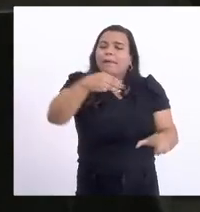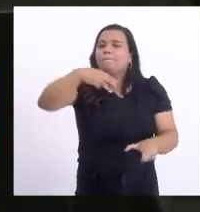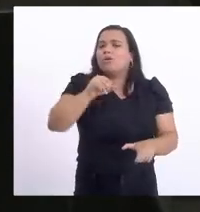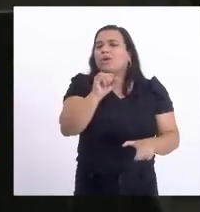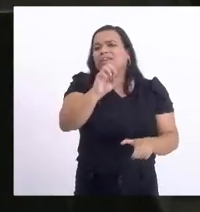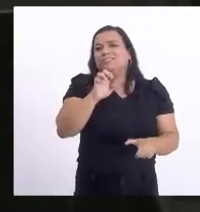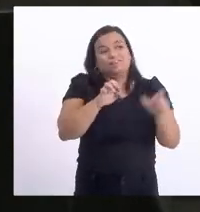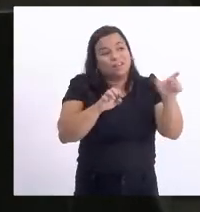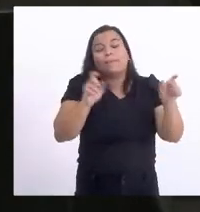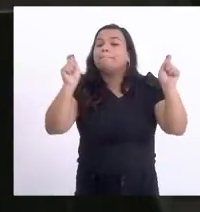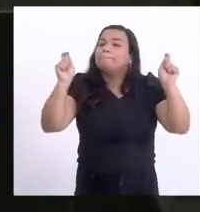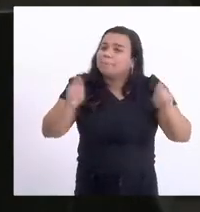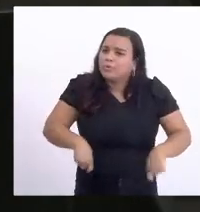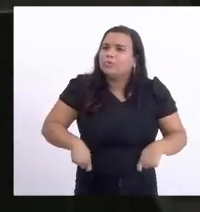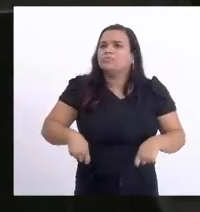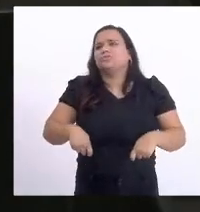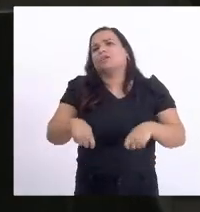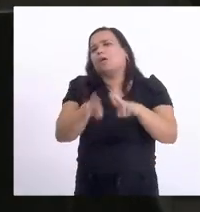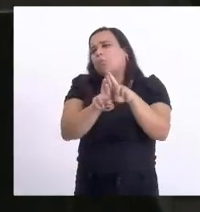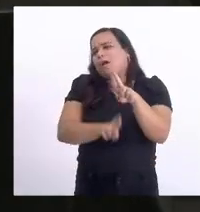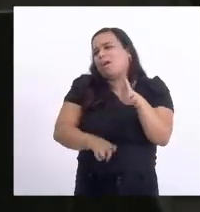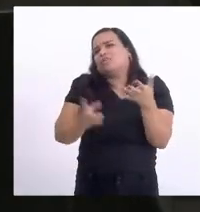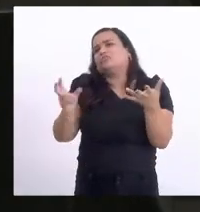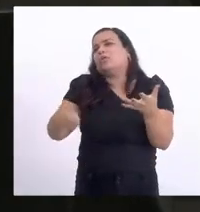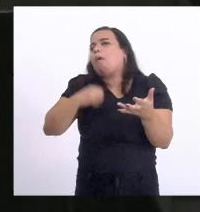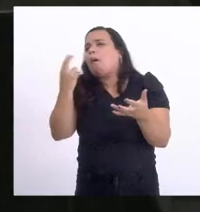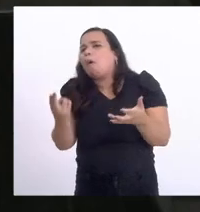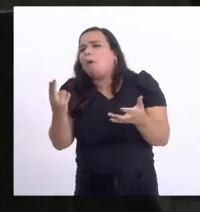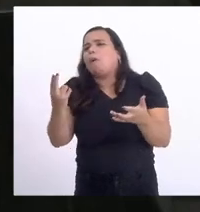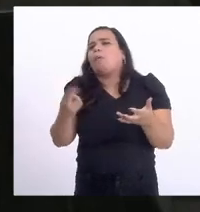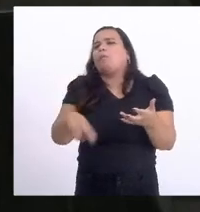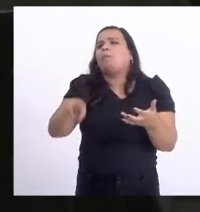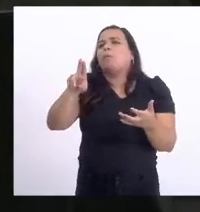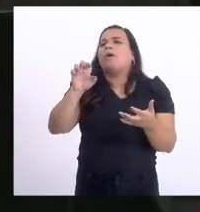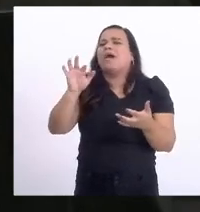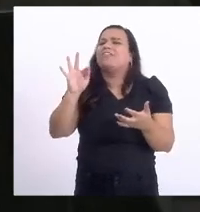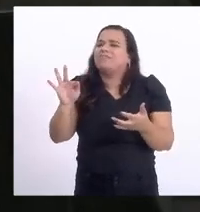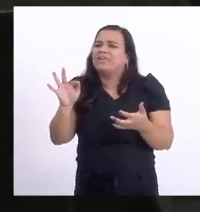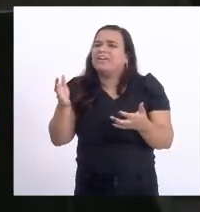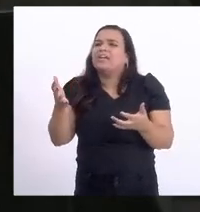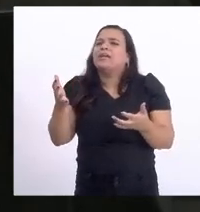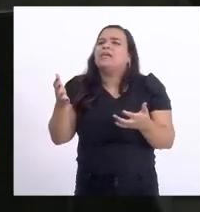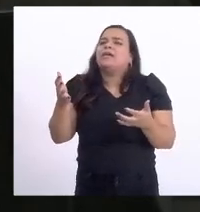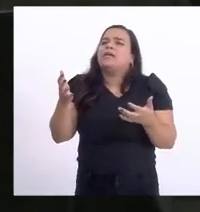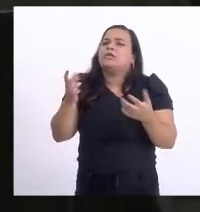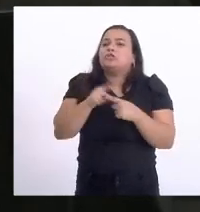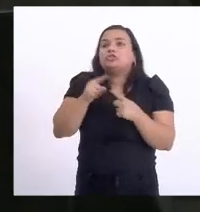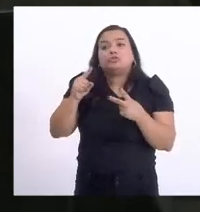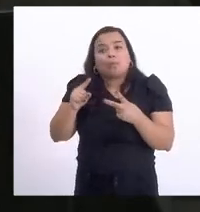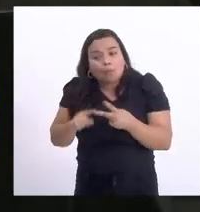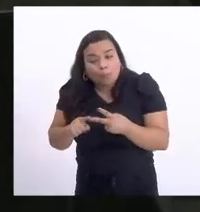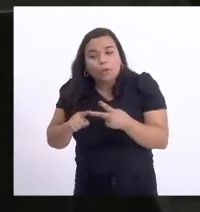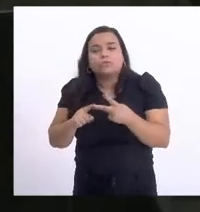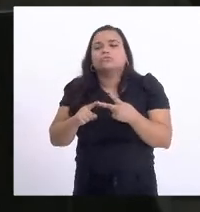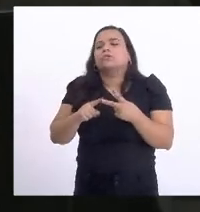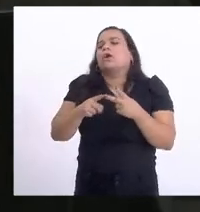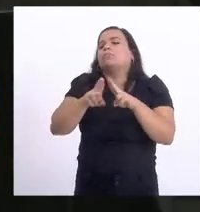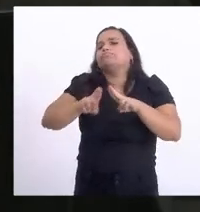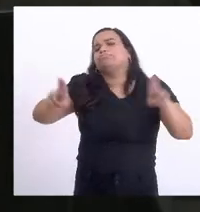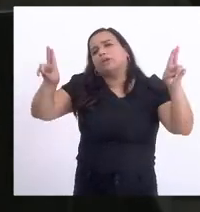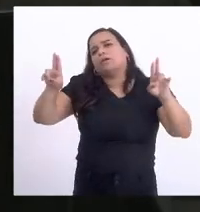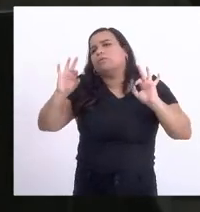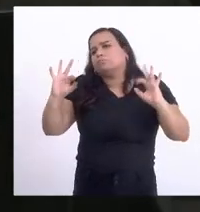na UERJ ou na UENF, duas universidades de excelência do Estado. No entanto, não foi